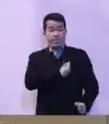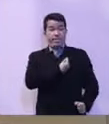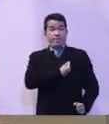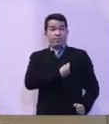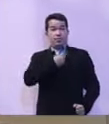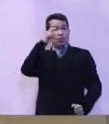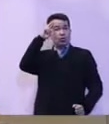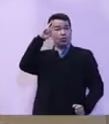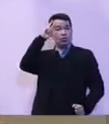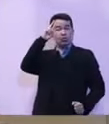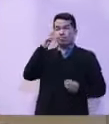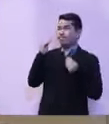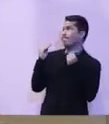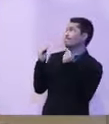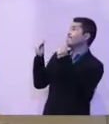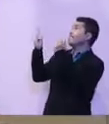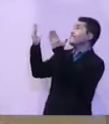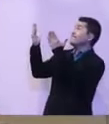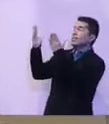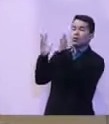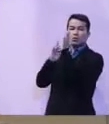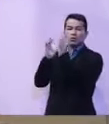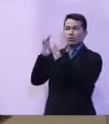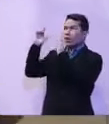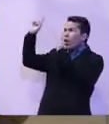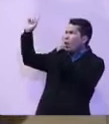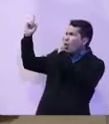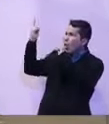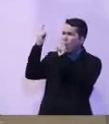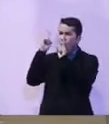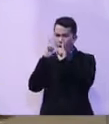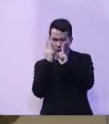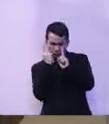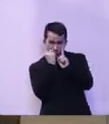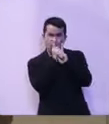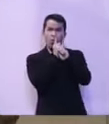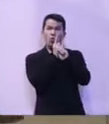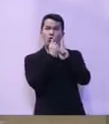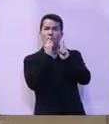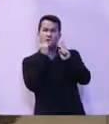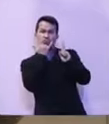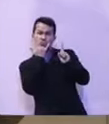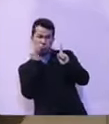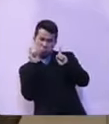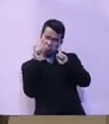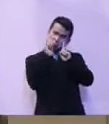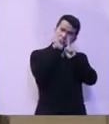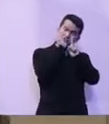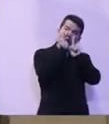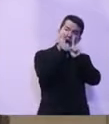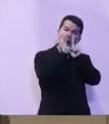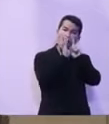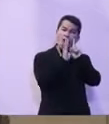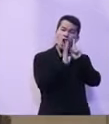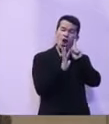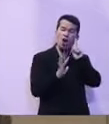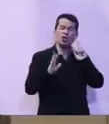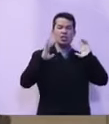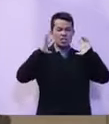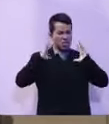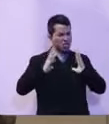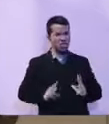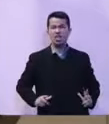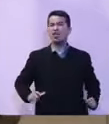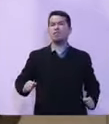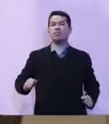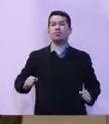sua história na mão dele, possa ser lavado, perdoado, comprado pelo sangue do Cordeiro